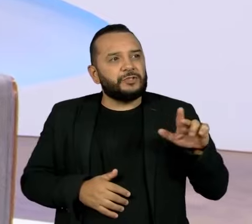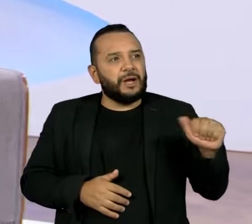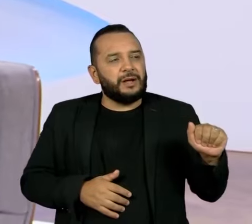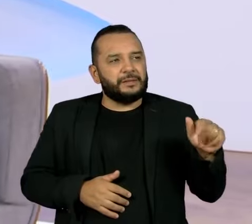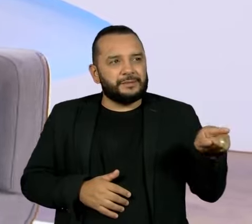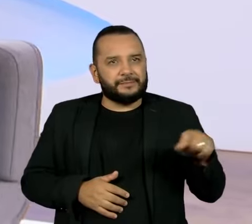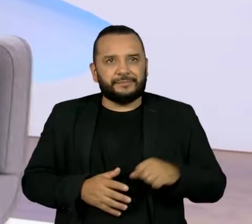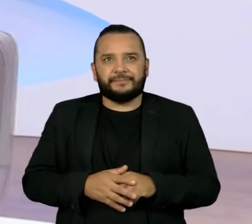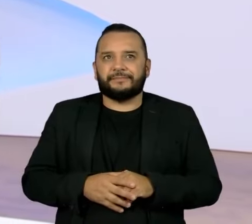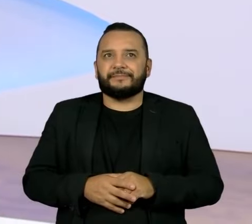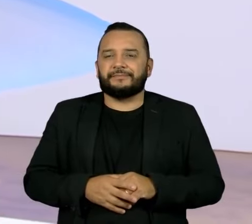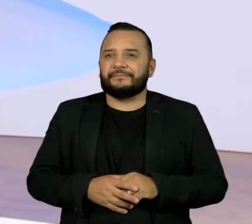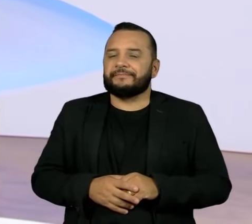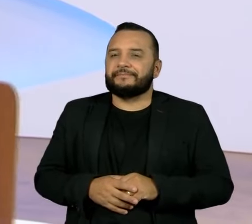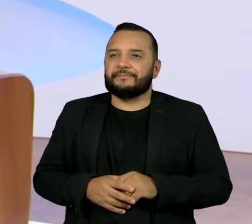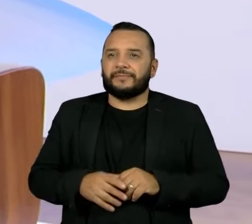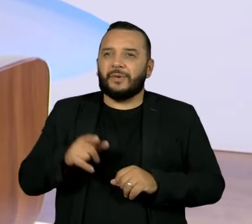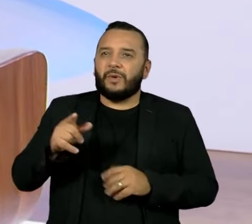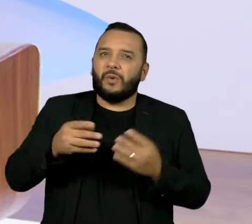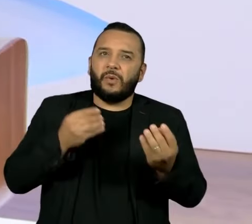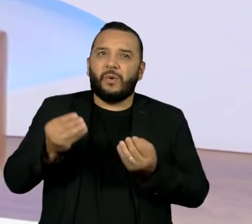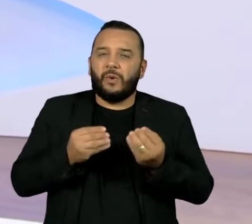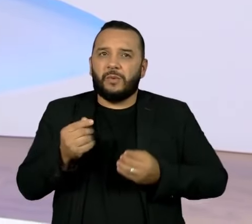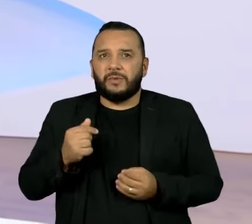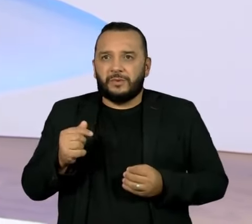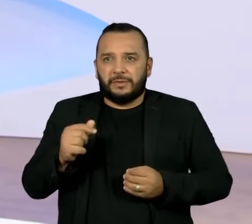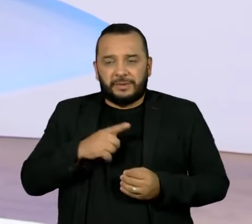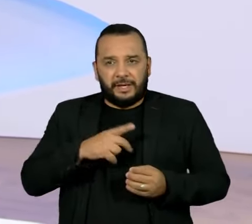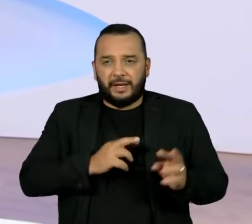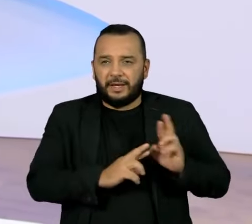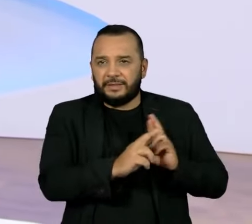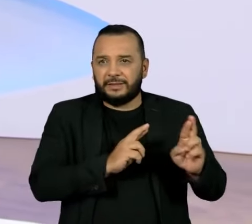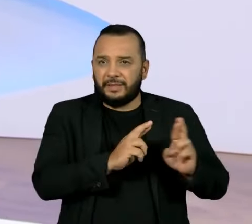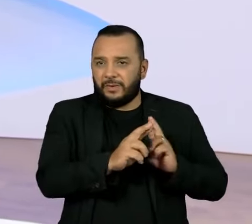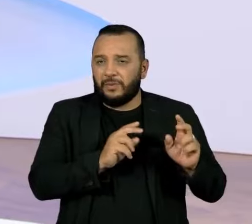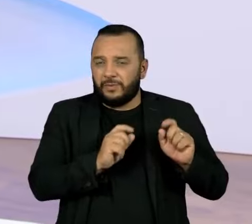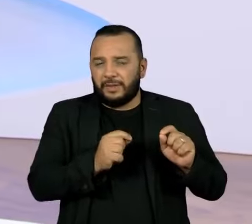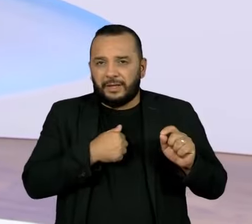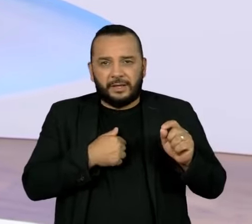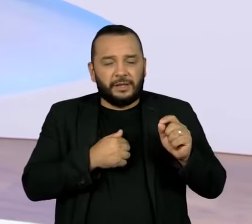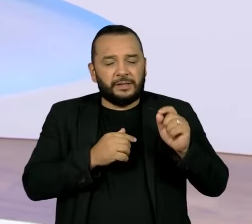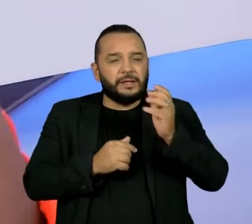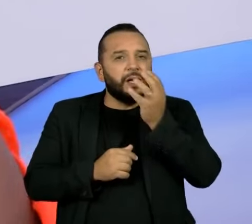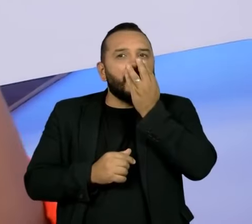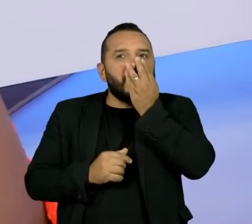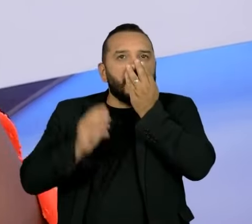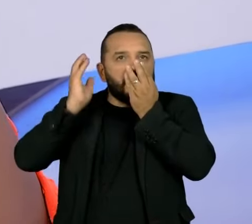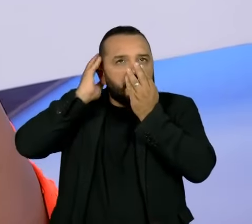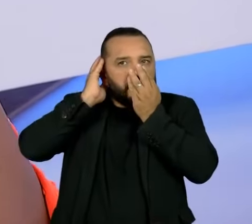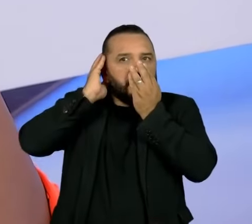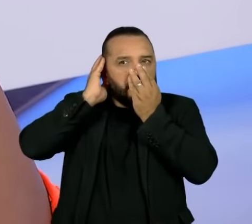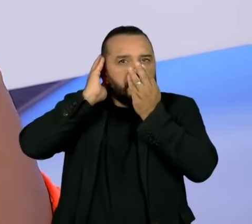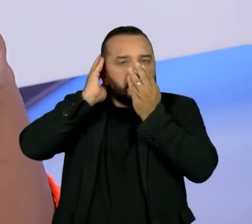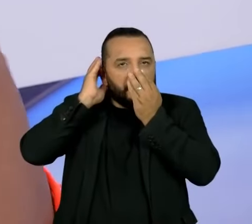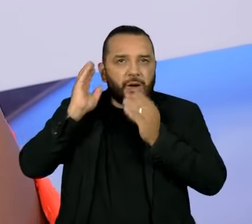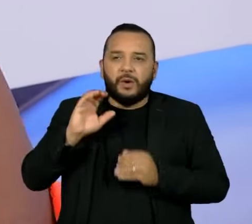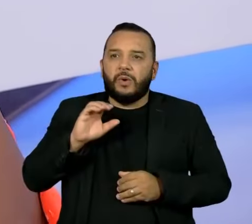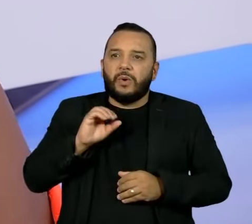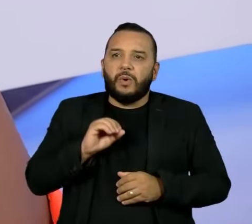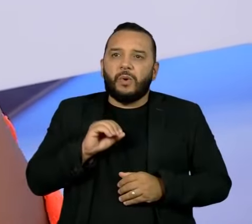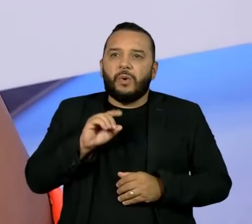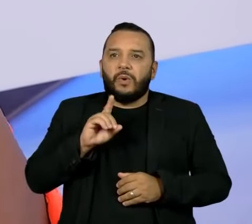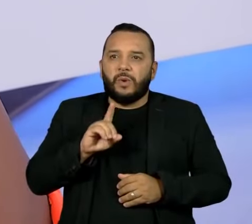É, eu queria emendar na questão da sua relação com a gravadora Odeon. Sim. É, você citou duas vezes a gravadora e mostrou